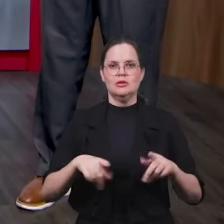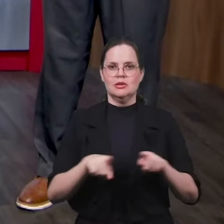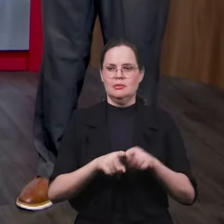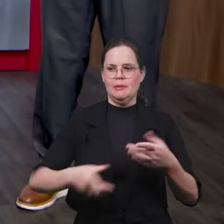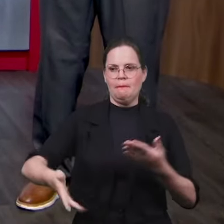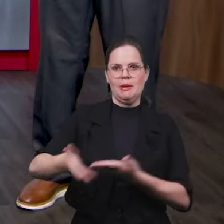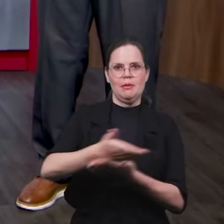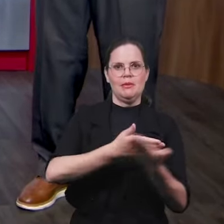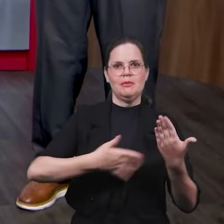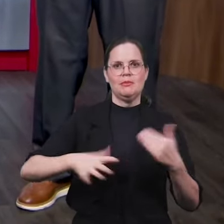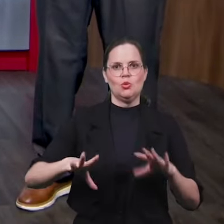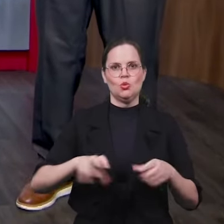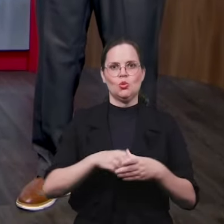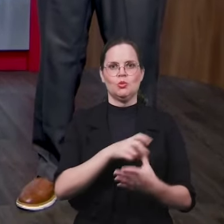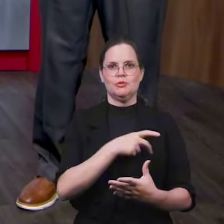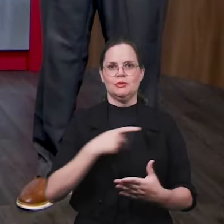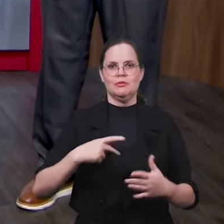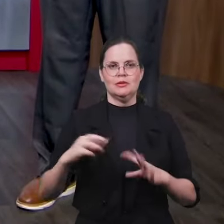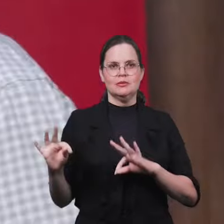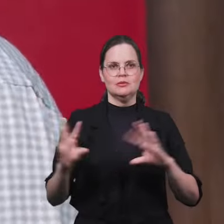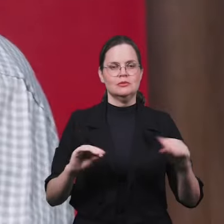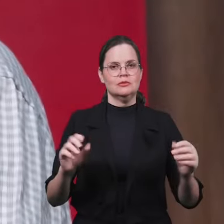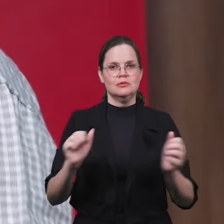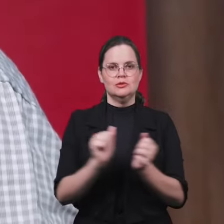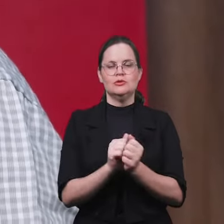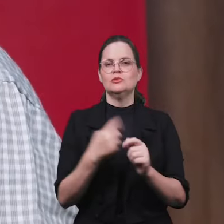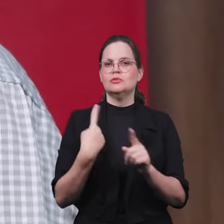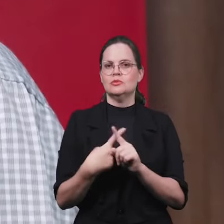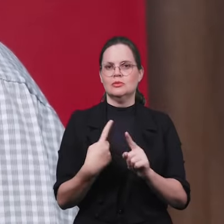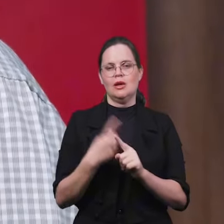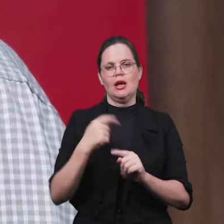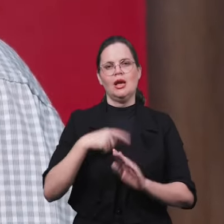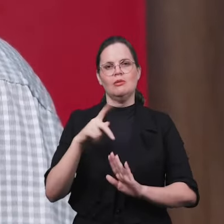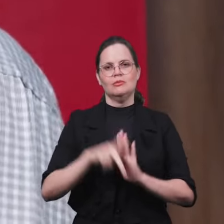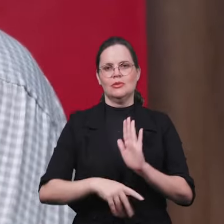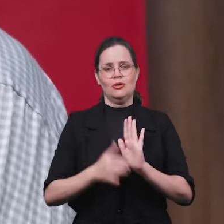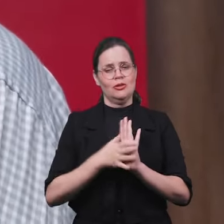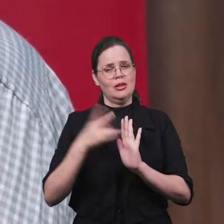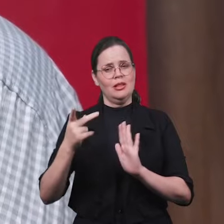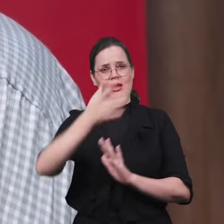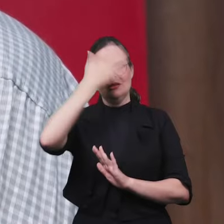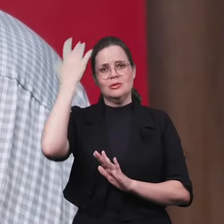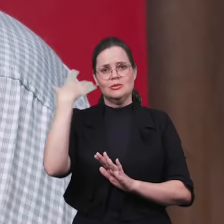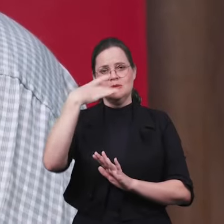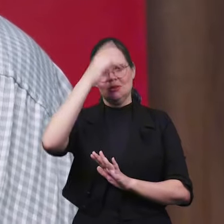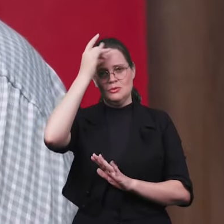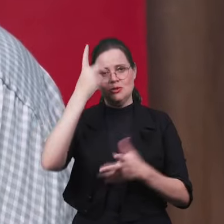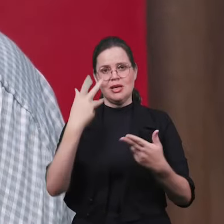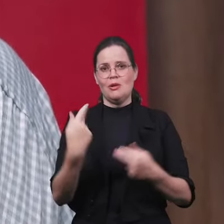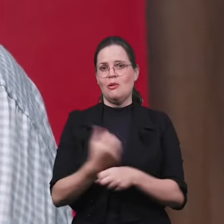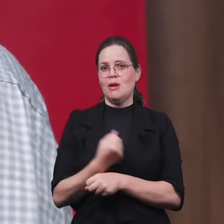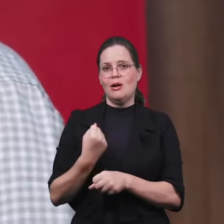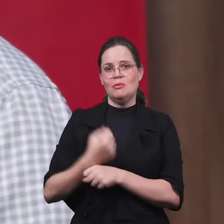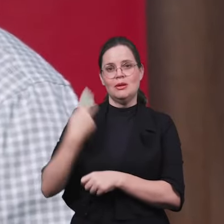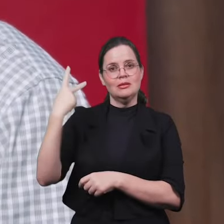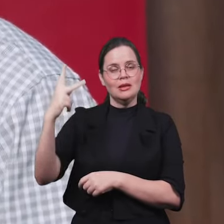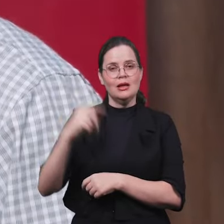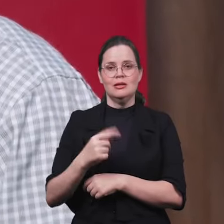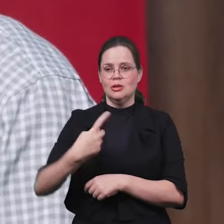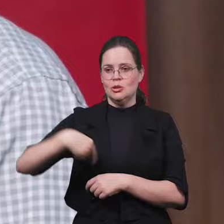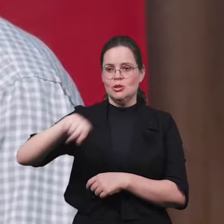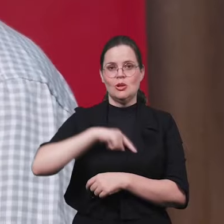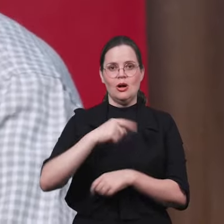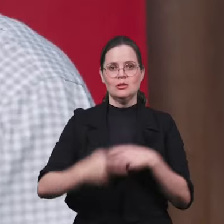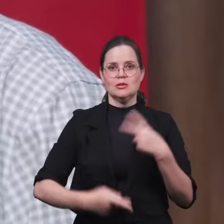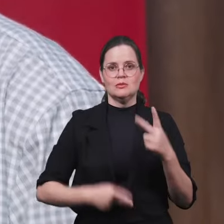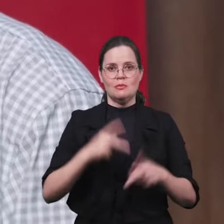de envolver a todos os pastores, que é uma obra do Espírito Santo, desse povo amado.